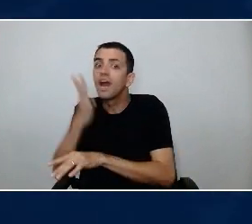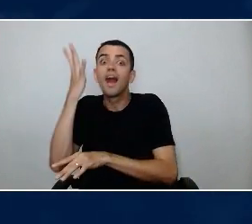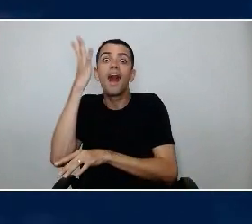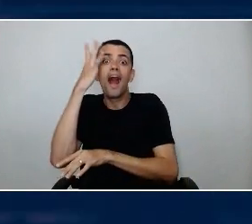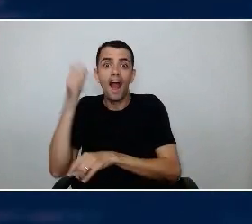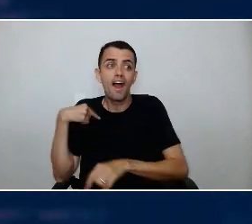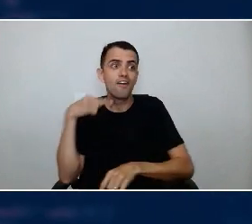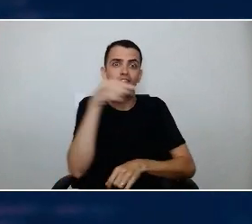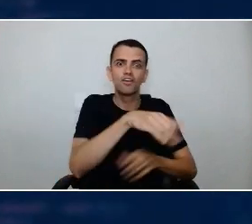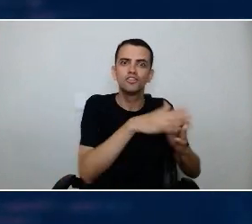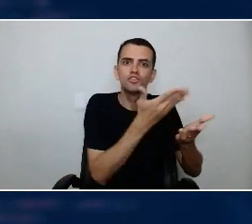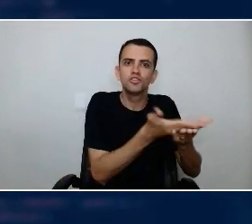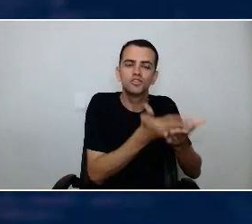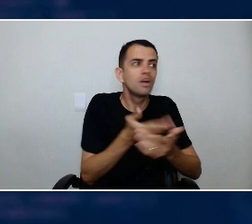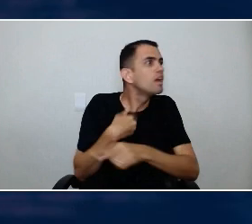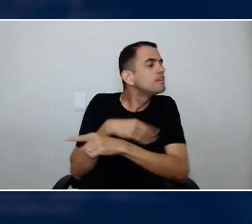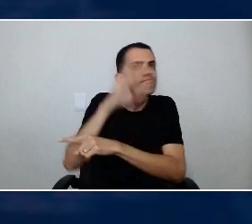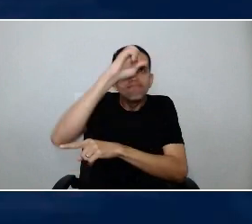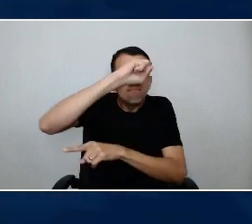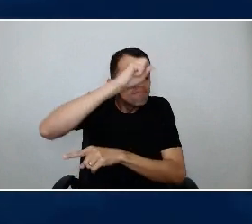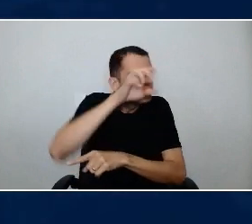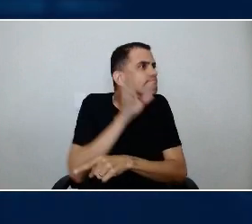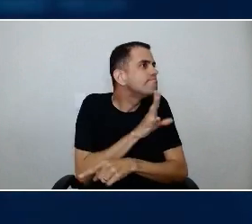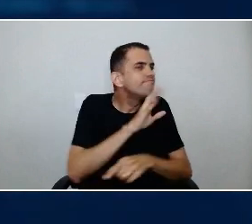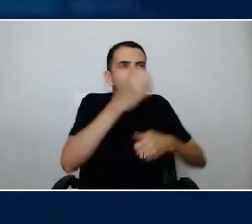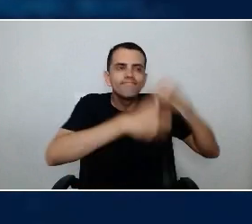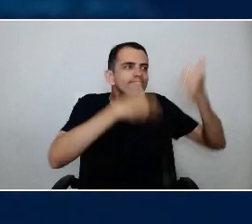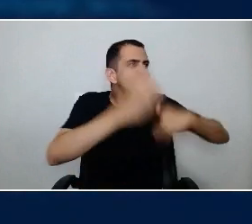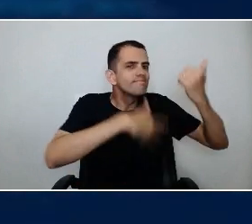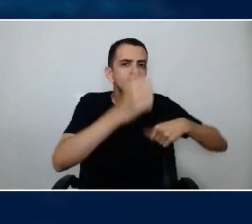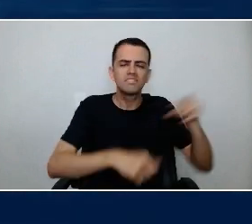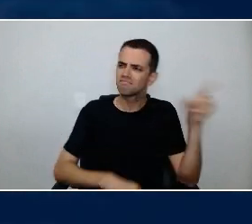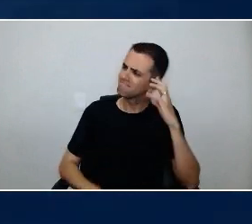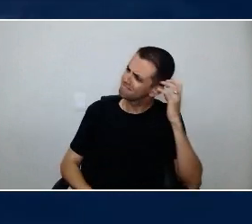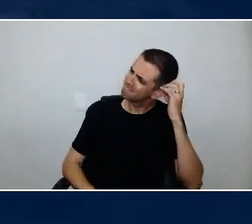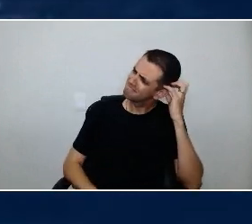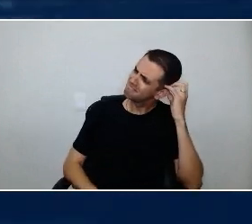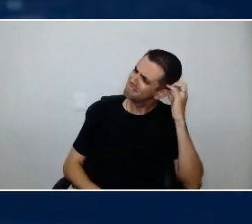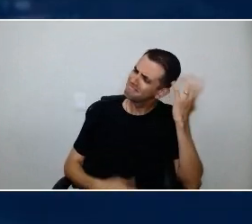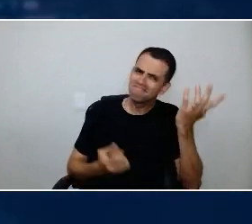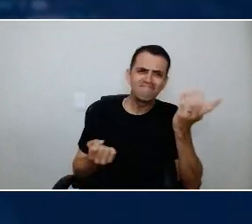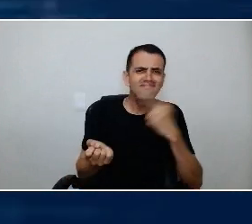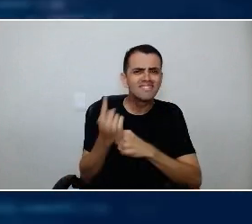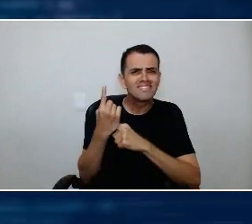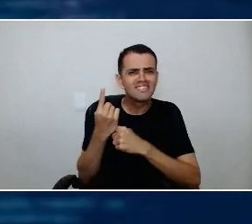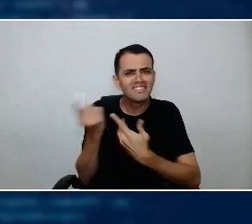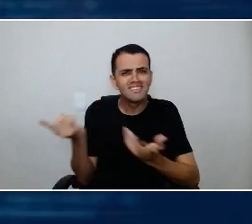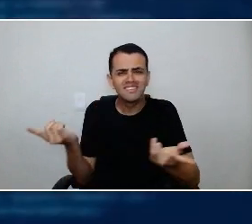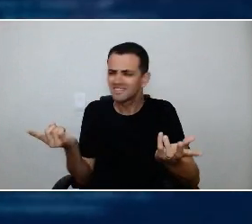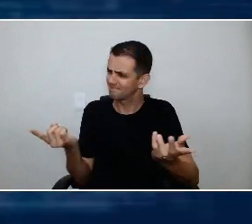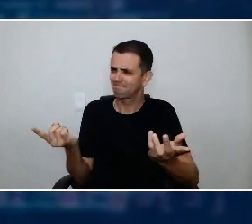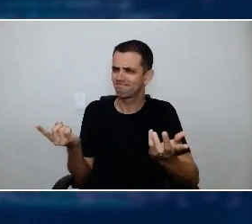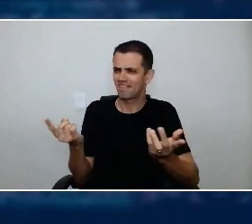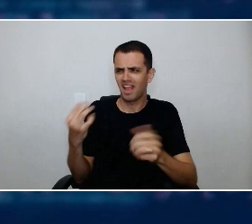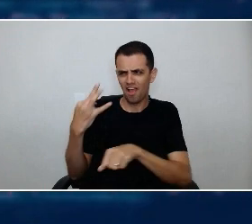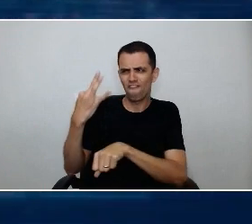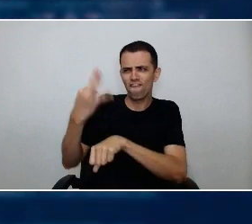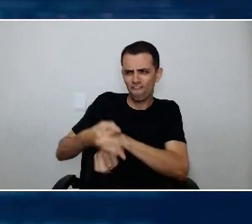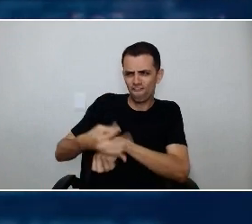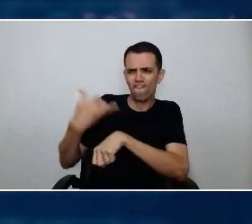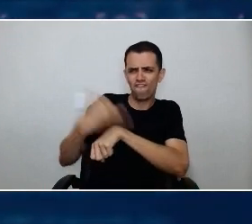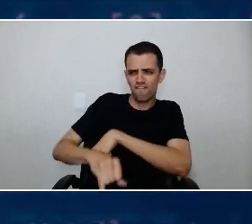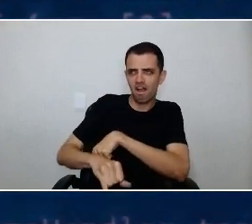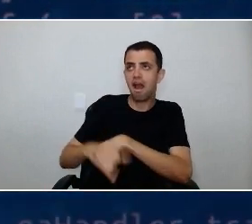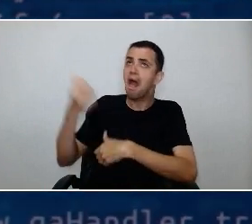amigos o que eu tinha aprendido nesse evento eles não entendiam eles achavam estranho achavam até mesmo que era uma desculpa para eu faltar a aula sendo que na